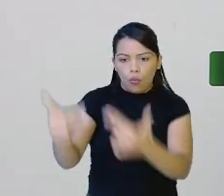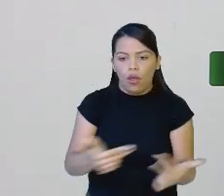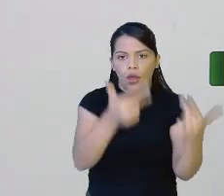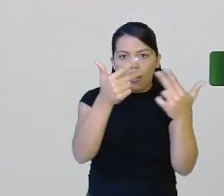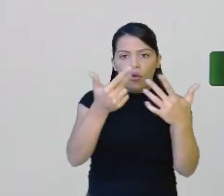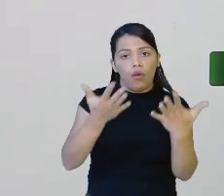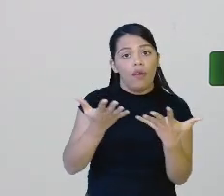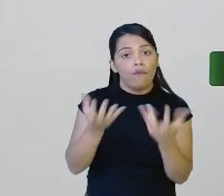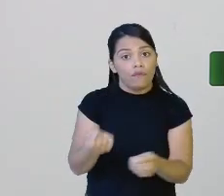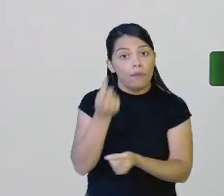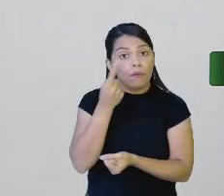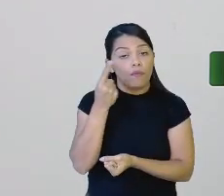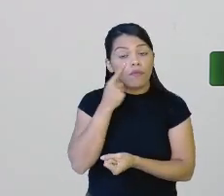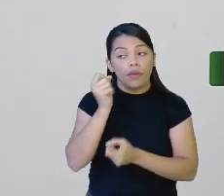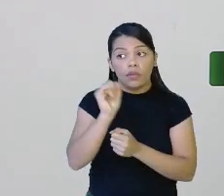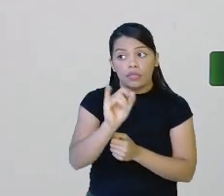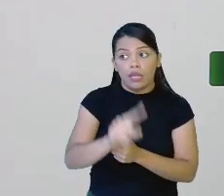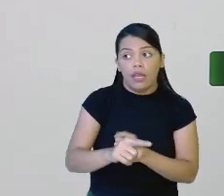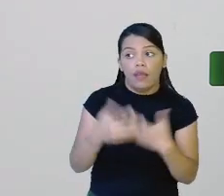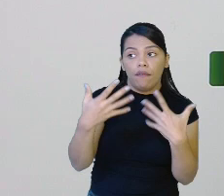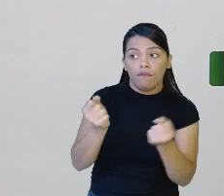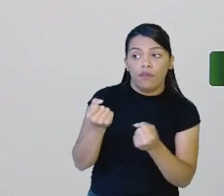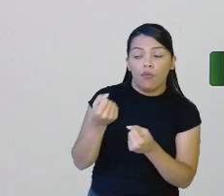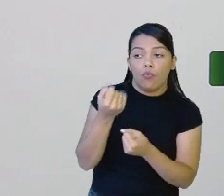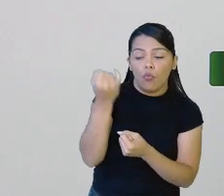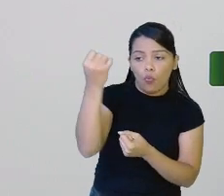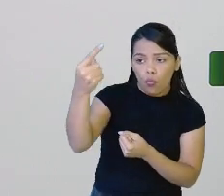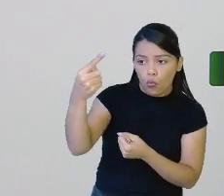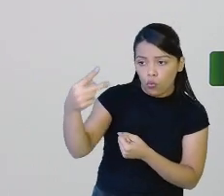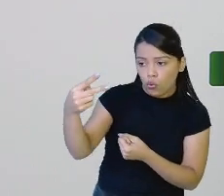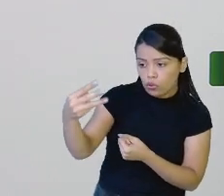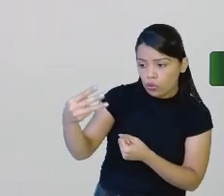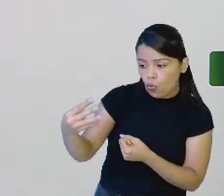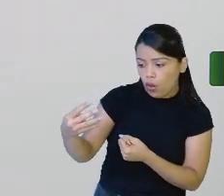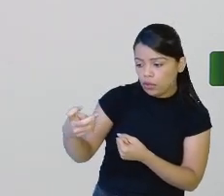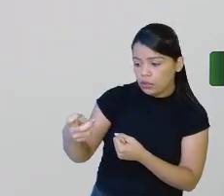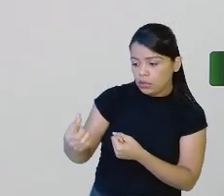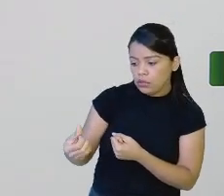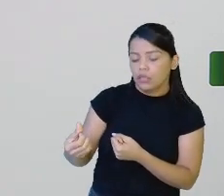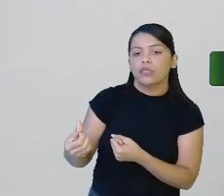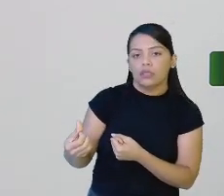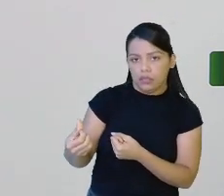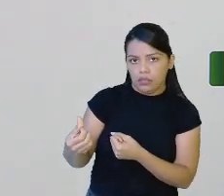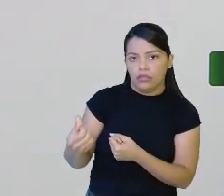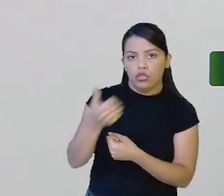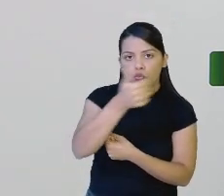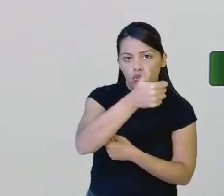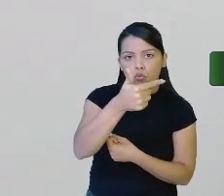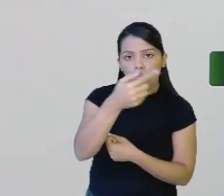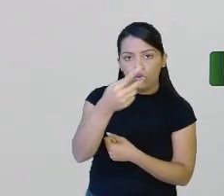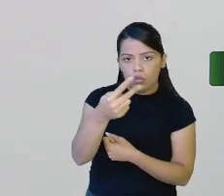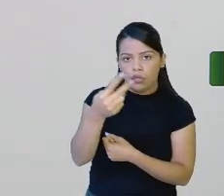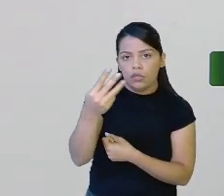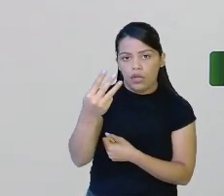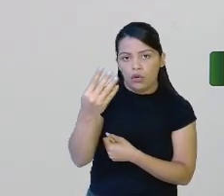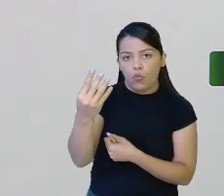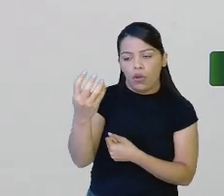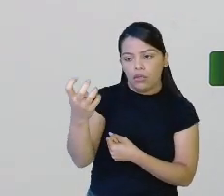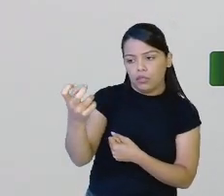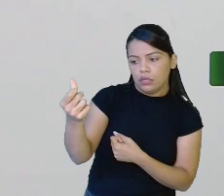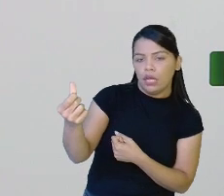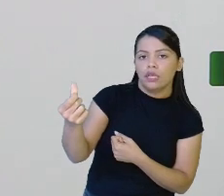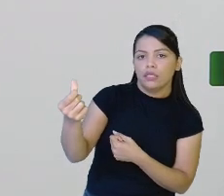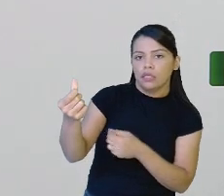né? De novo. 1, 2, 3, 4, 5, 6. Encontrei 6 novamente. Será que isso